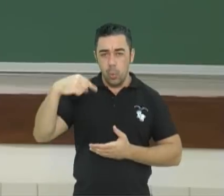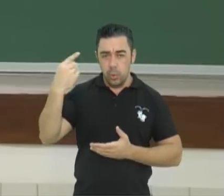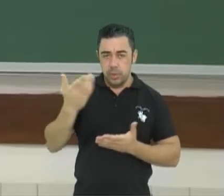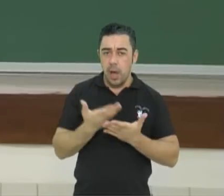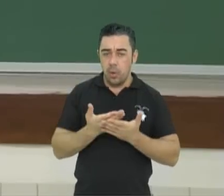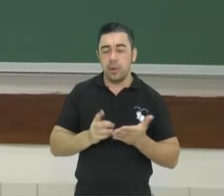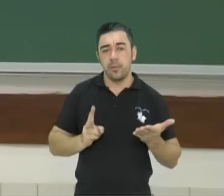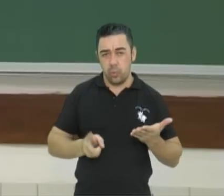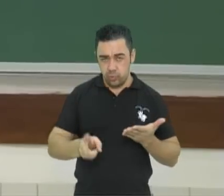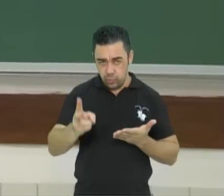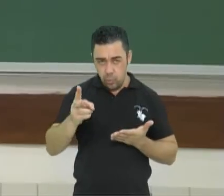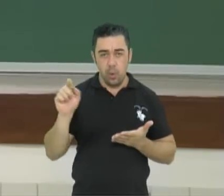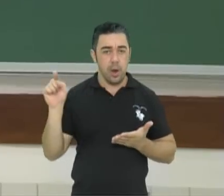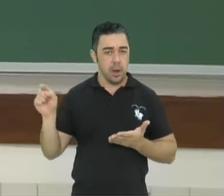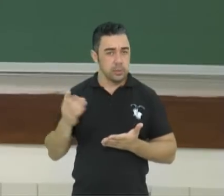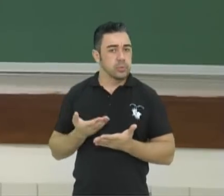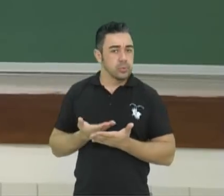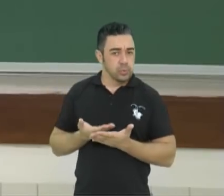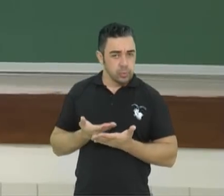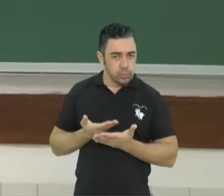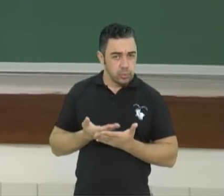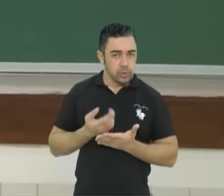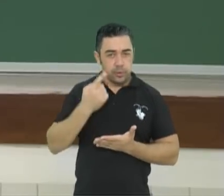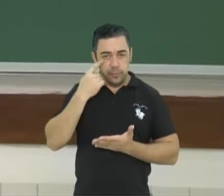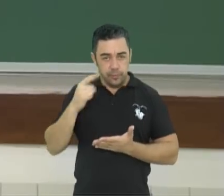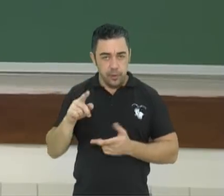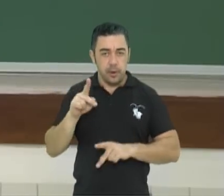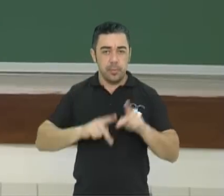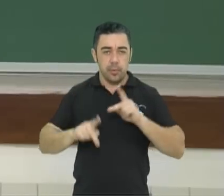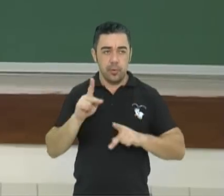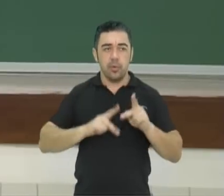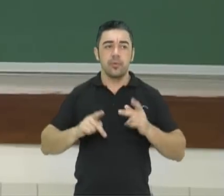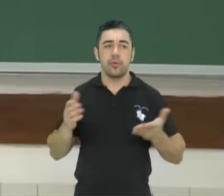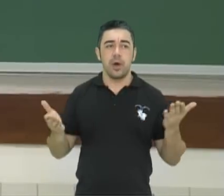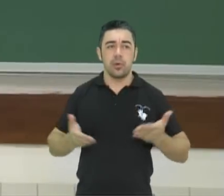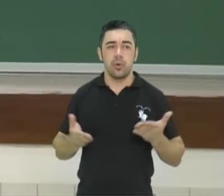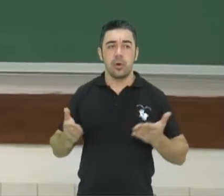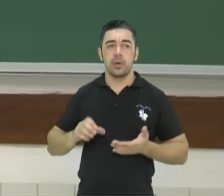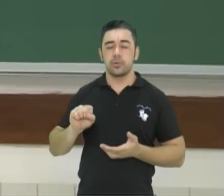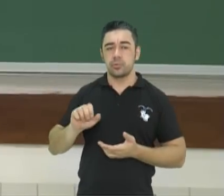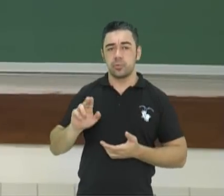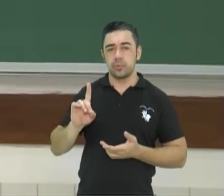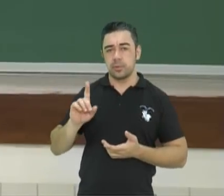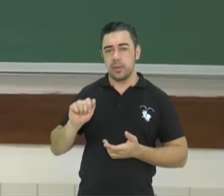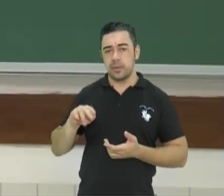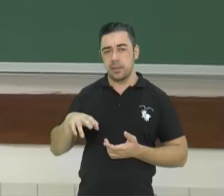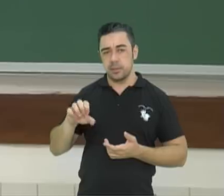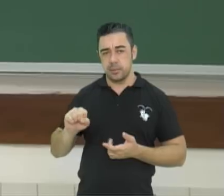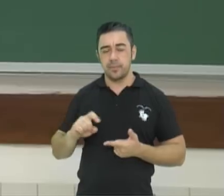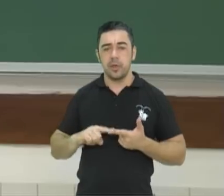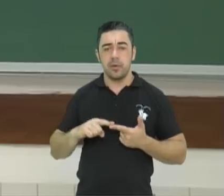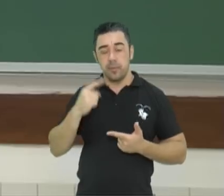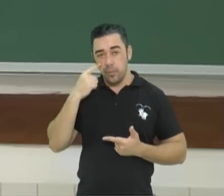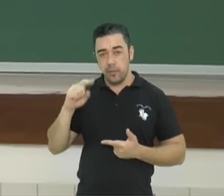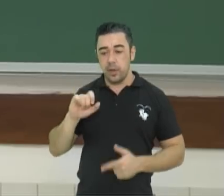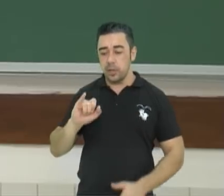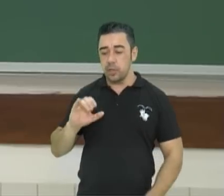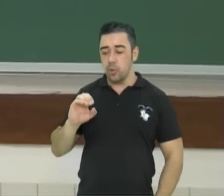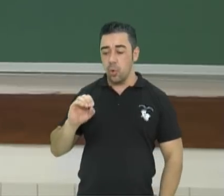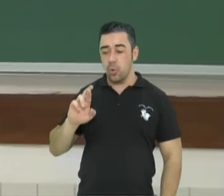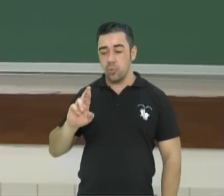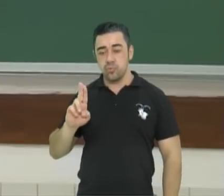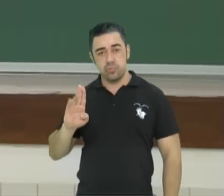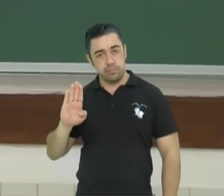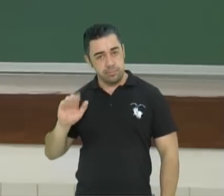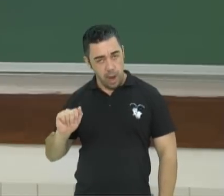dá continuidade a esses estudos, né? A gente vai ver os povos sudaneses, né? A gente vai ver aí a etnia Iorubá, que veio para o